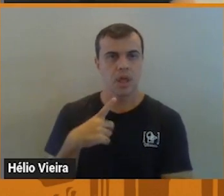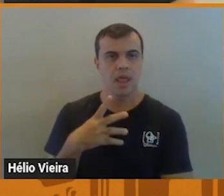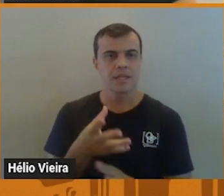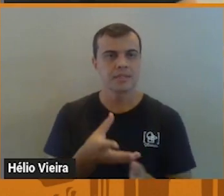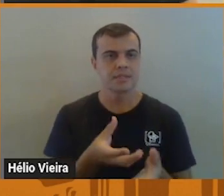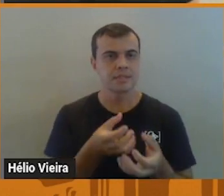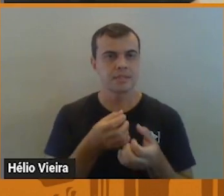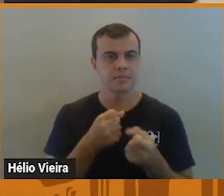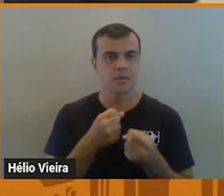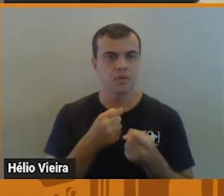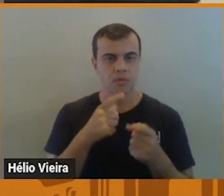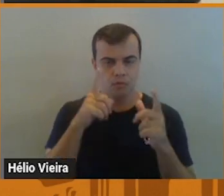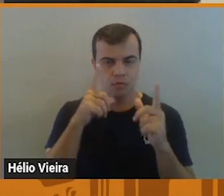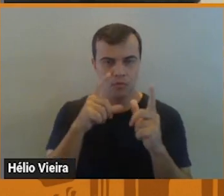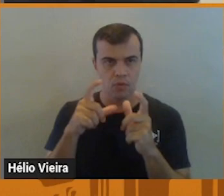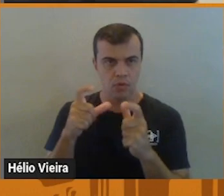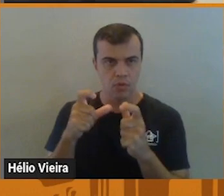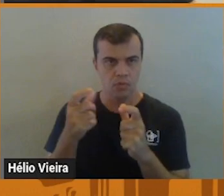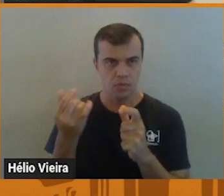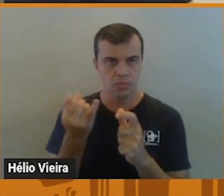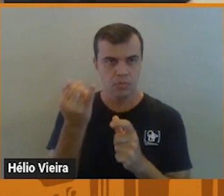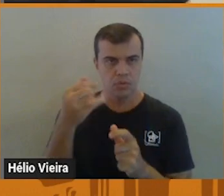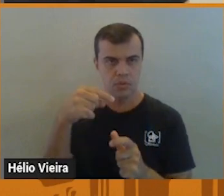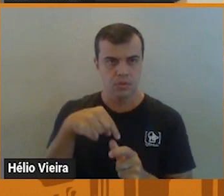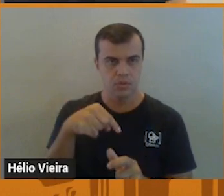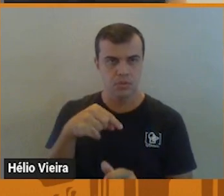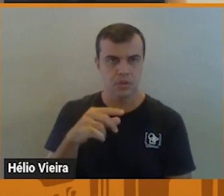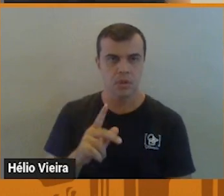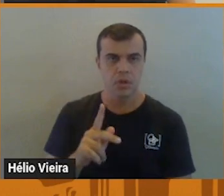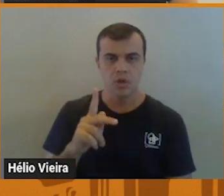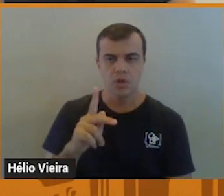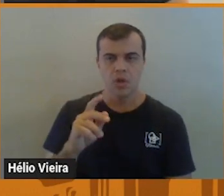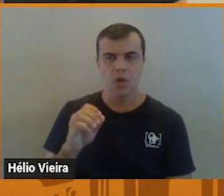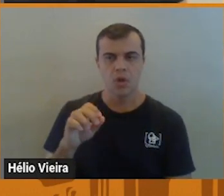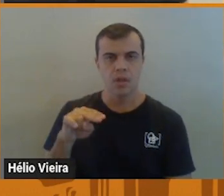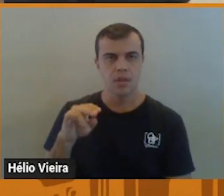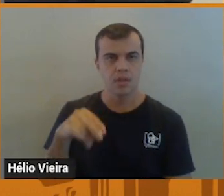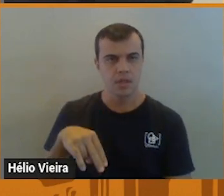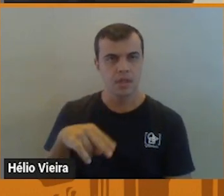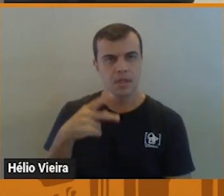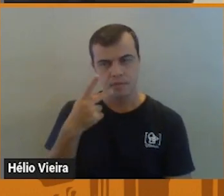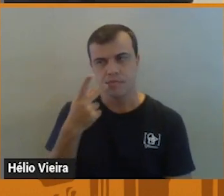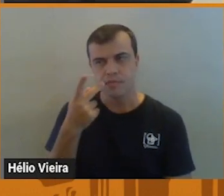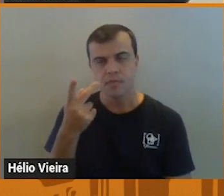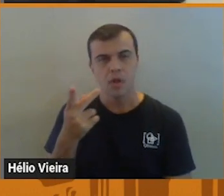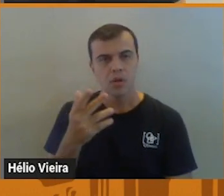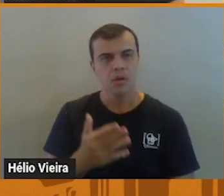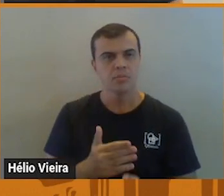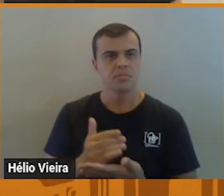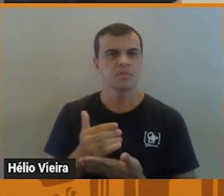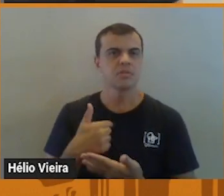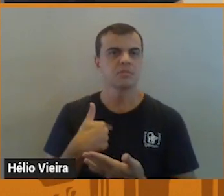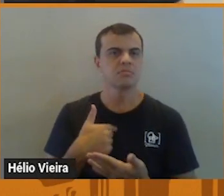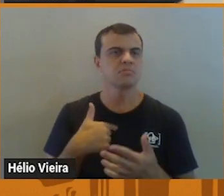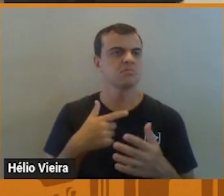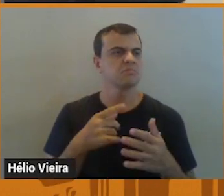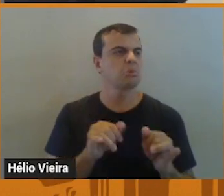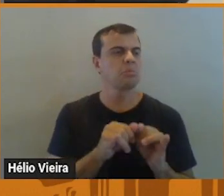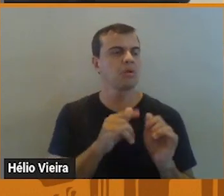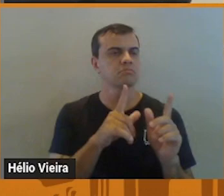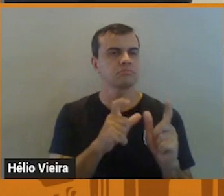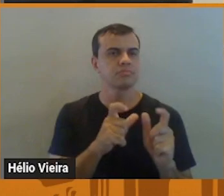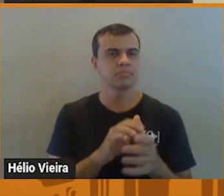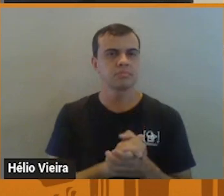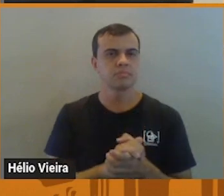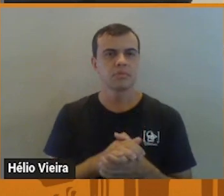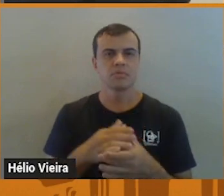recebeu um fotógrafo que está crescendo muito, que é o Conin, que ele começa assim: eu fotografei de bobeira, eu estava